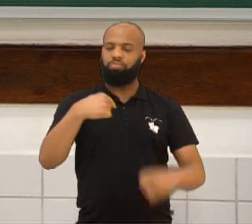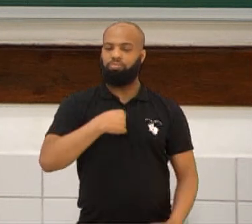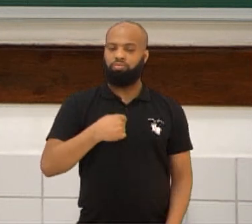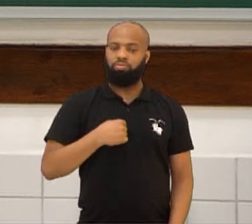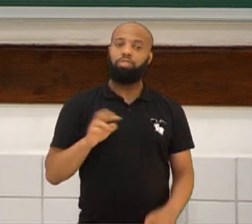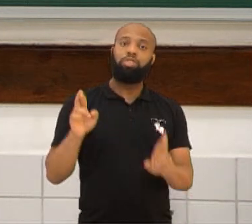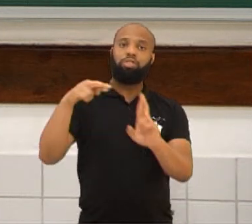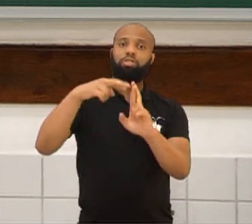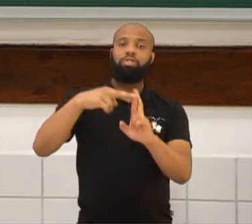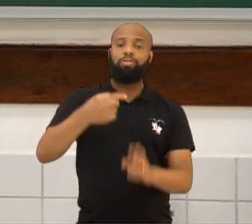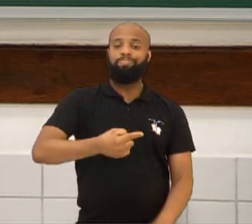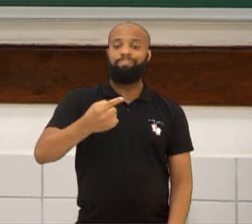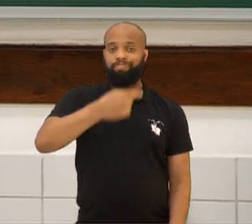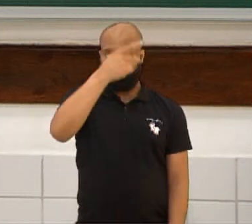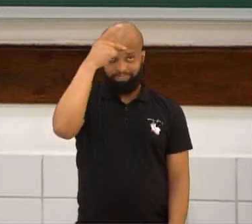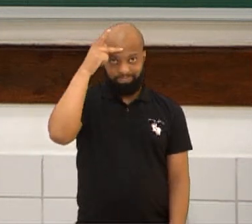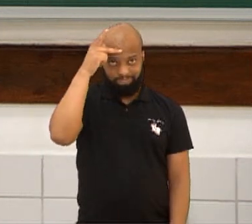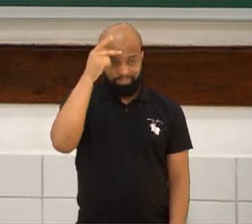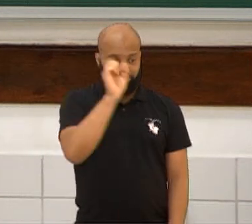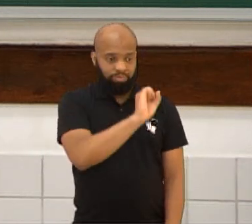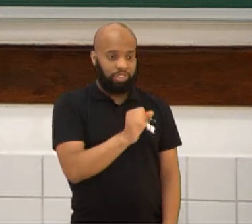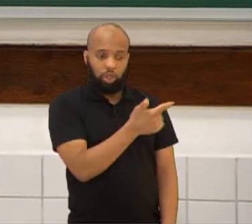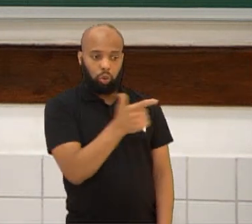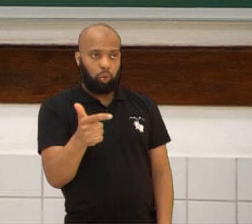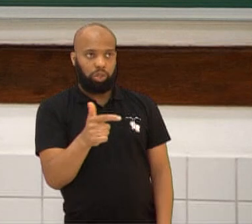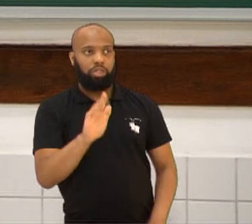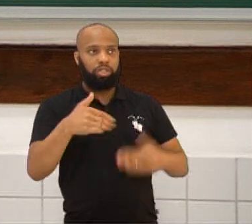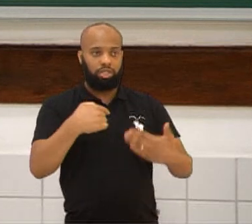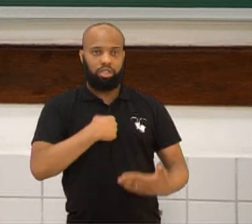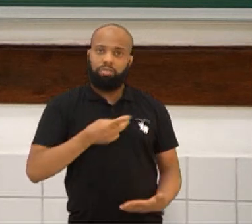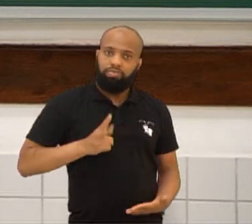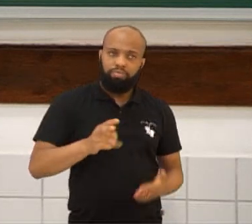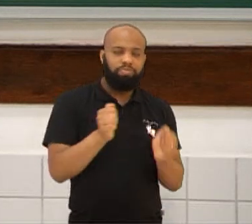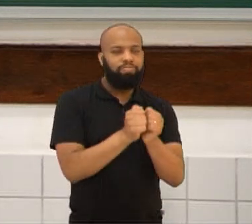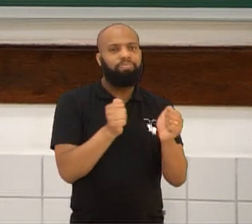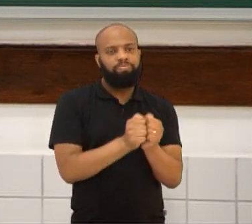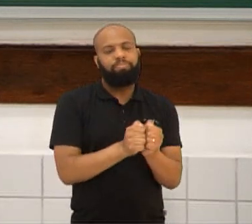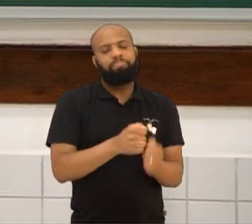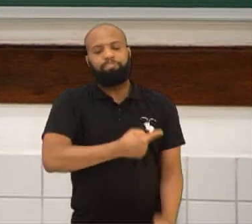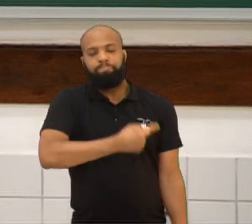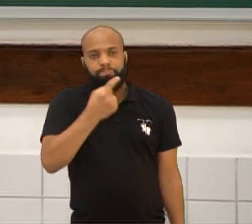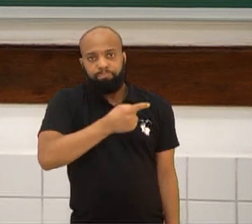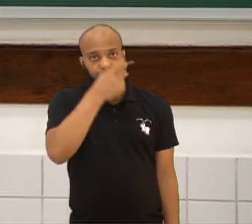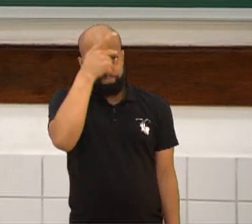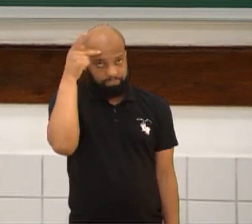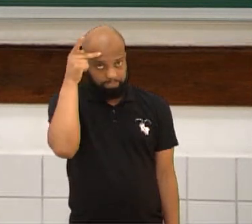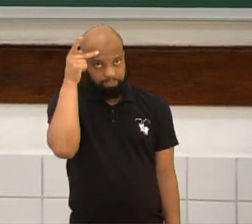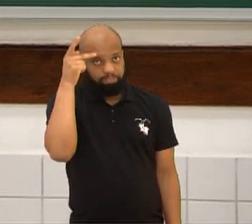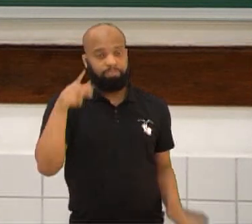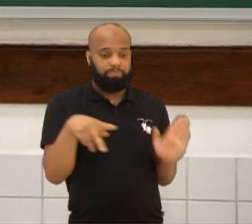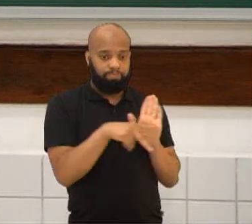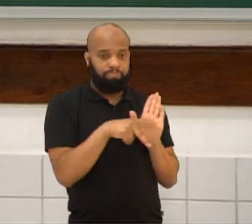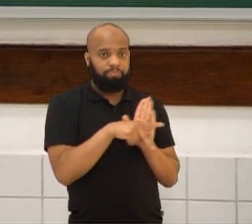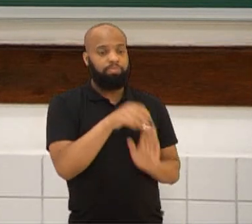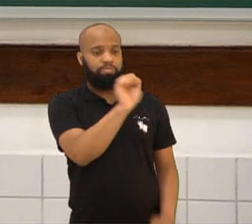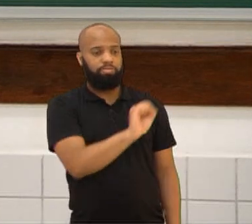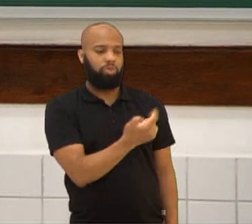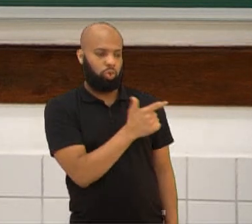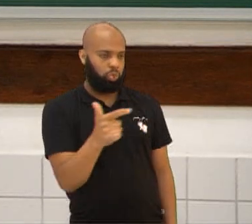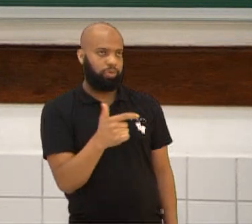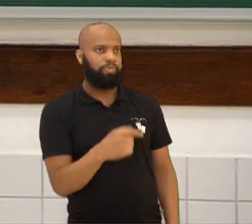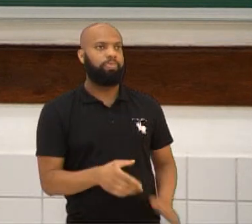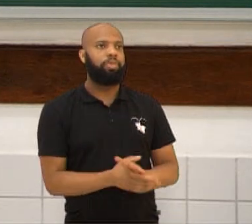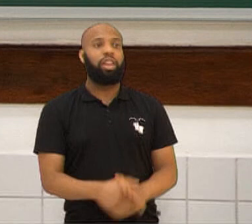primeira pessoa do singular. Então, eu está sempre na primeira pessoa do singular. Porque é uma pessoa só, por isso singular, ok? Eu